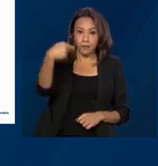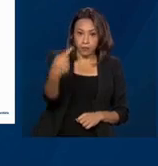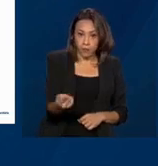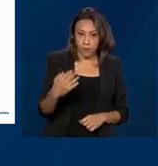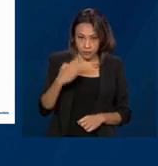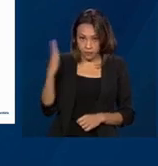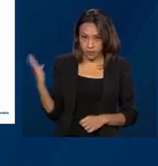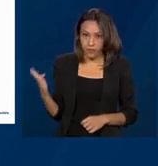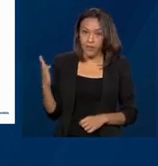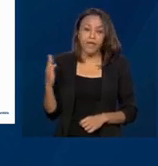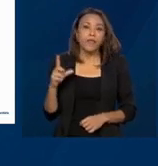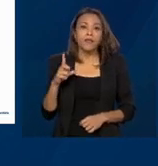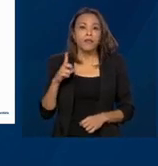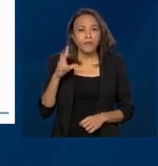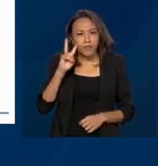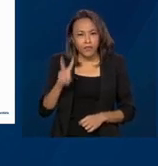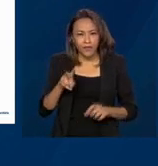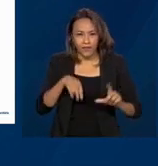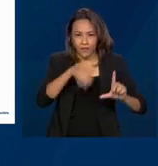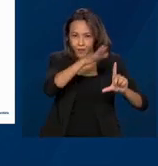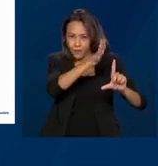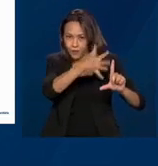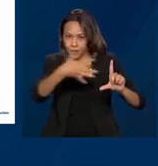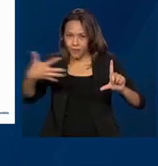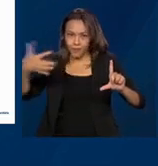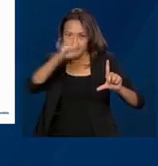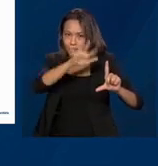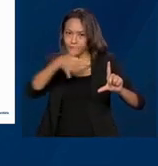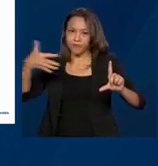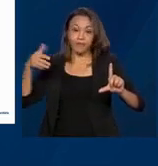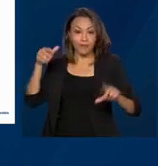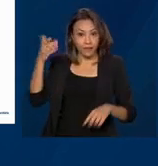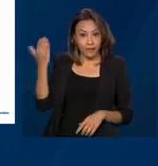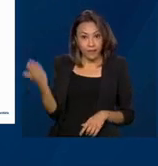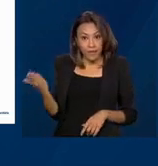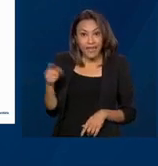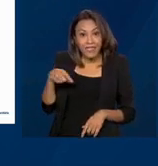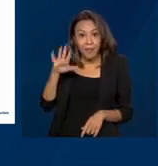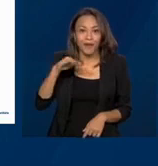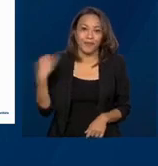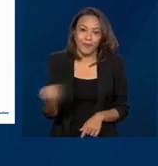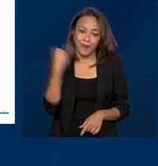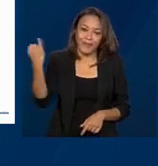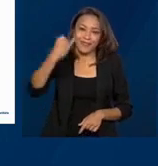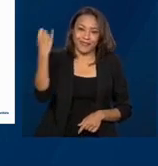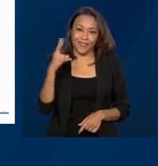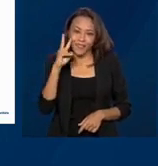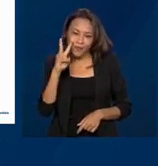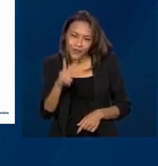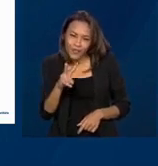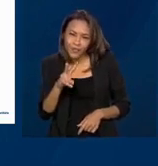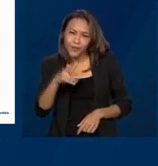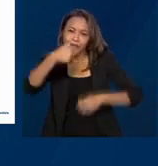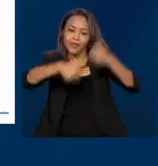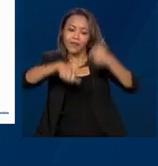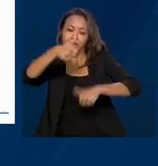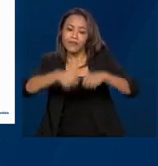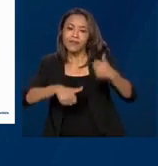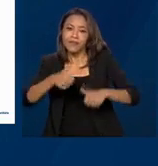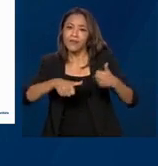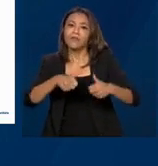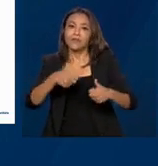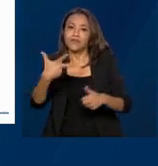medida que esse gráfico é o gráfico mais importante que a gente tem visto nas avaliações de vacina,